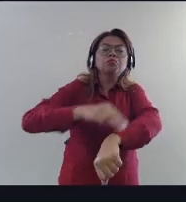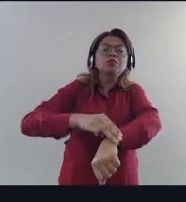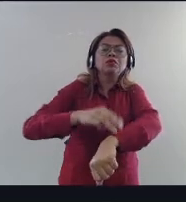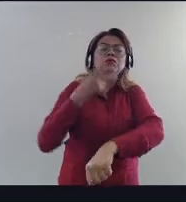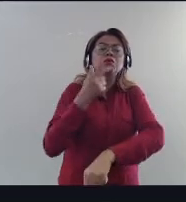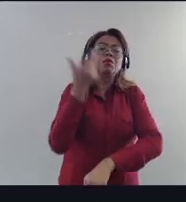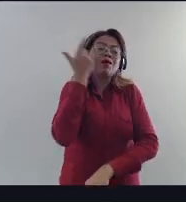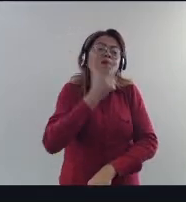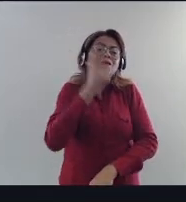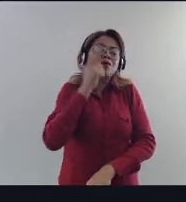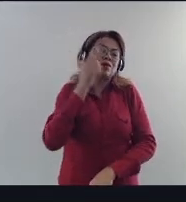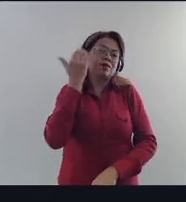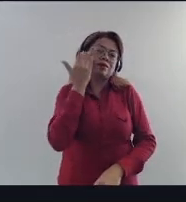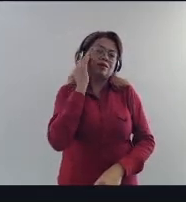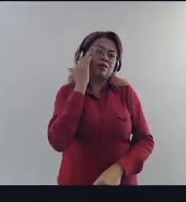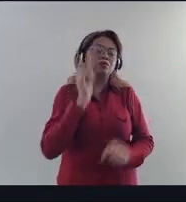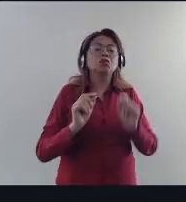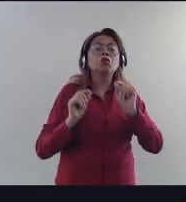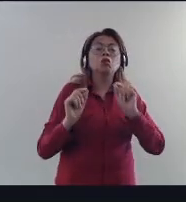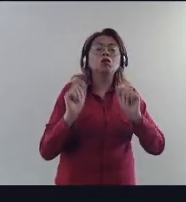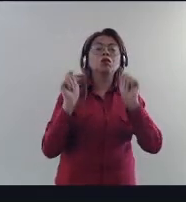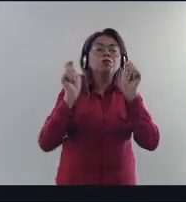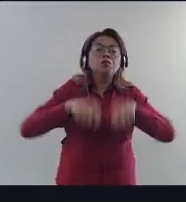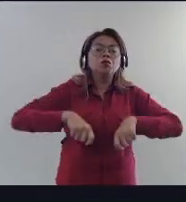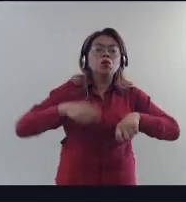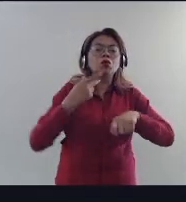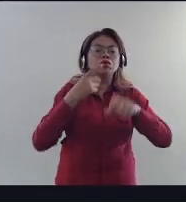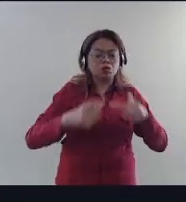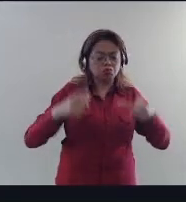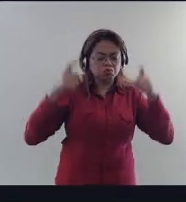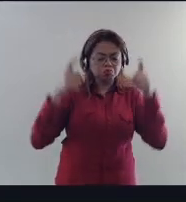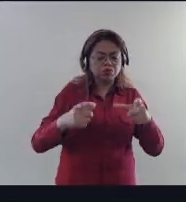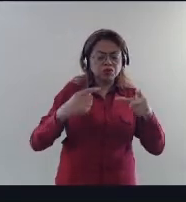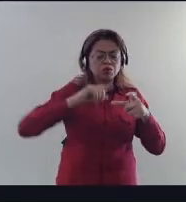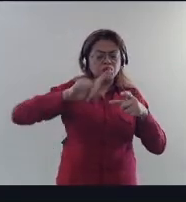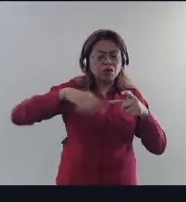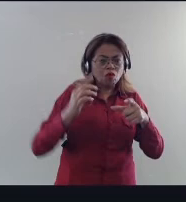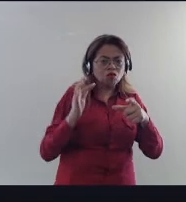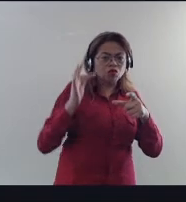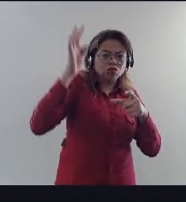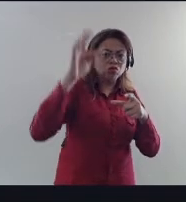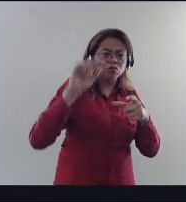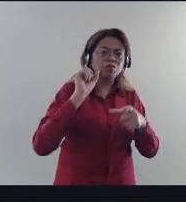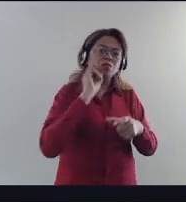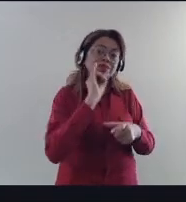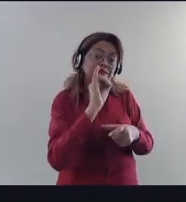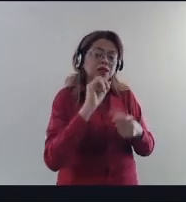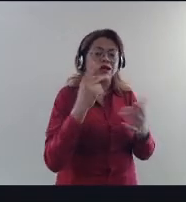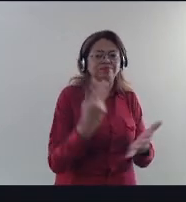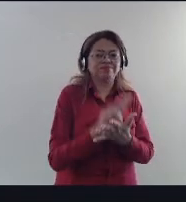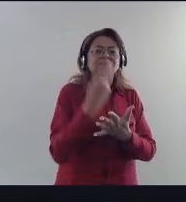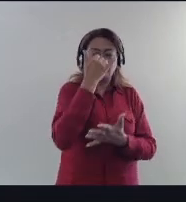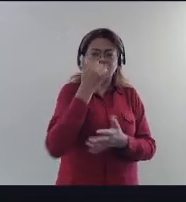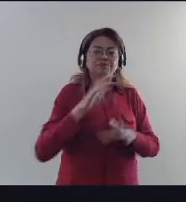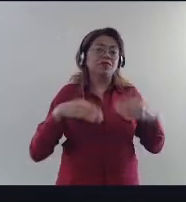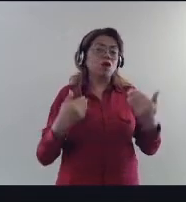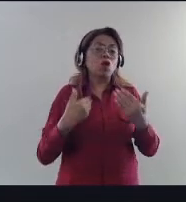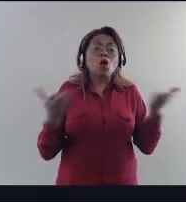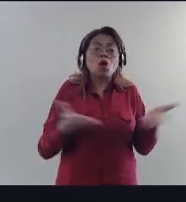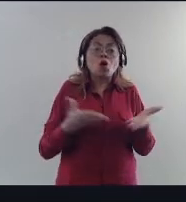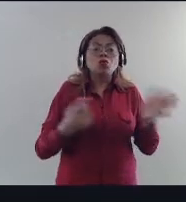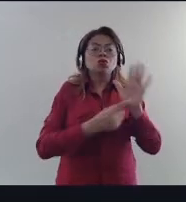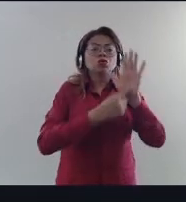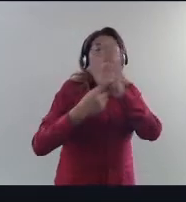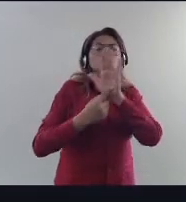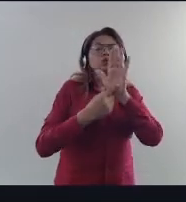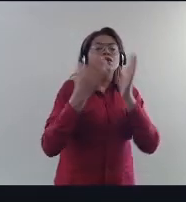conseguir entender o que pode ser um cenário a se formar, tá? Como o tempo é curto aqui, eu só estou mostrando